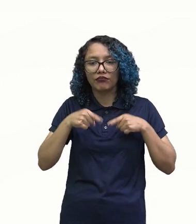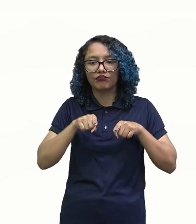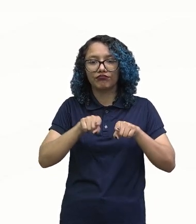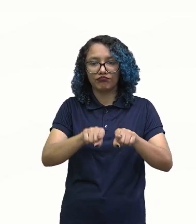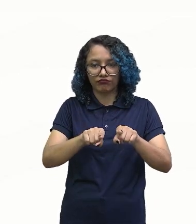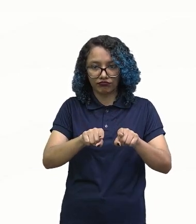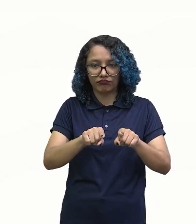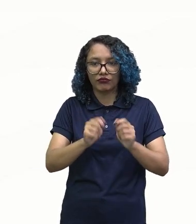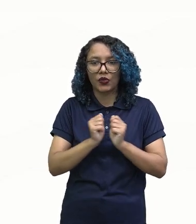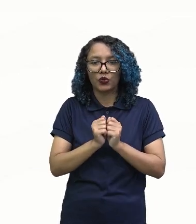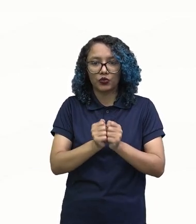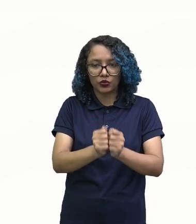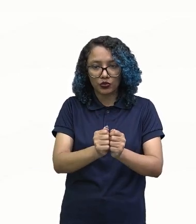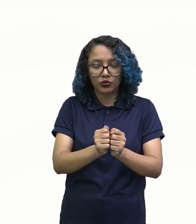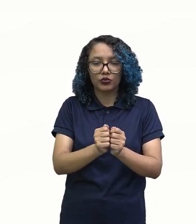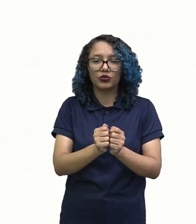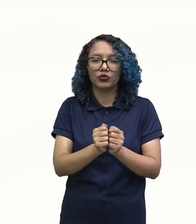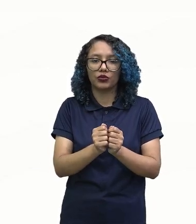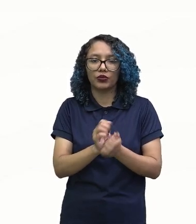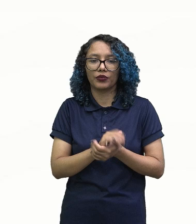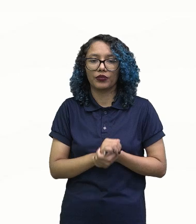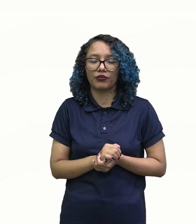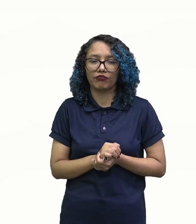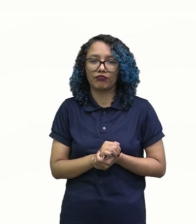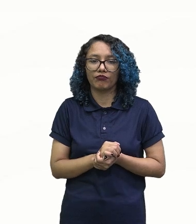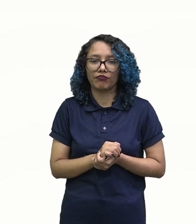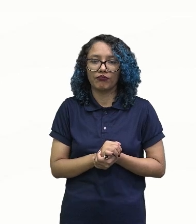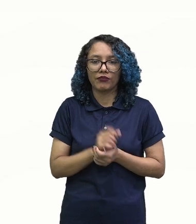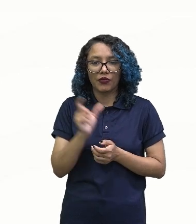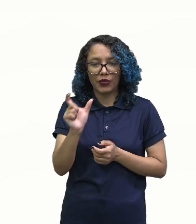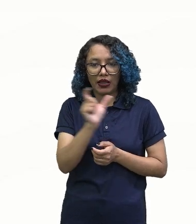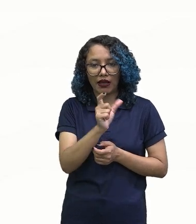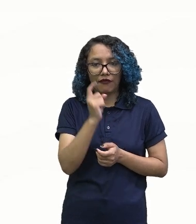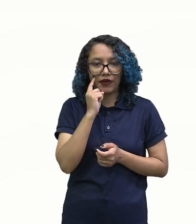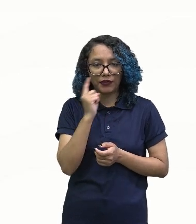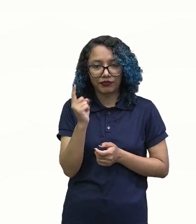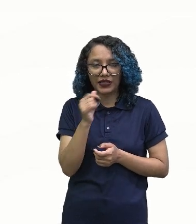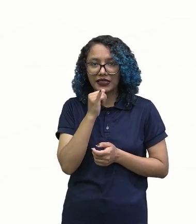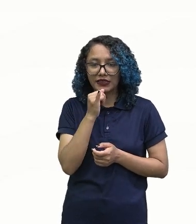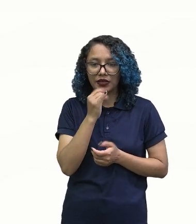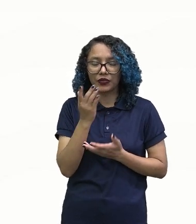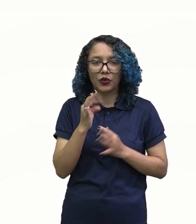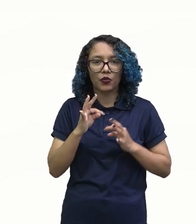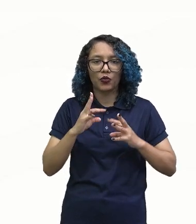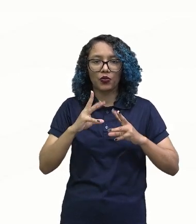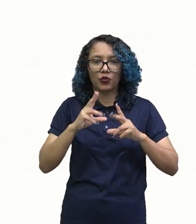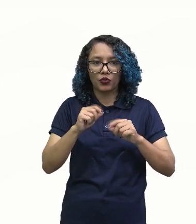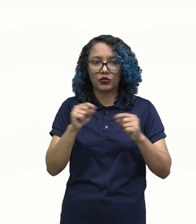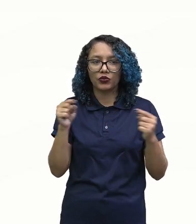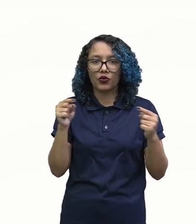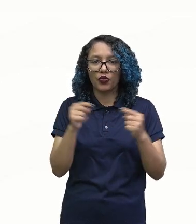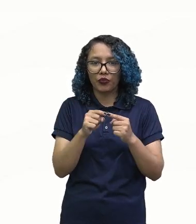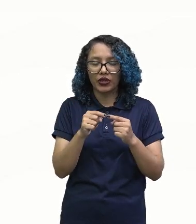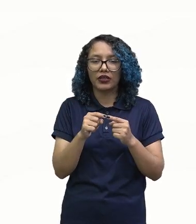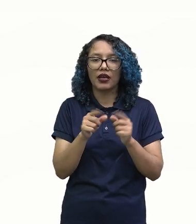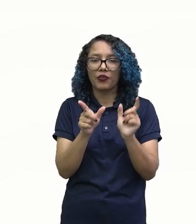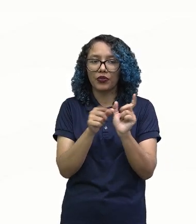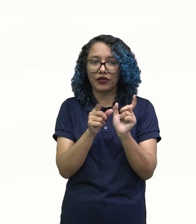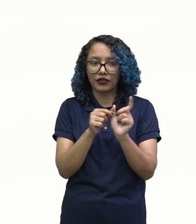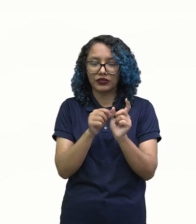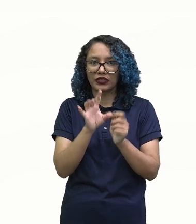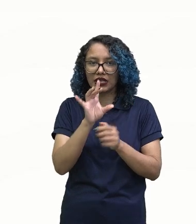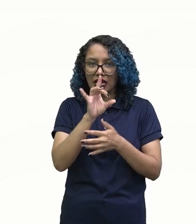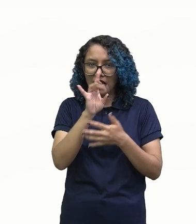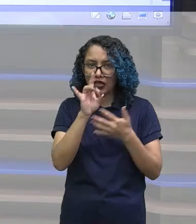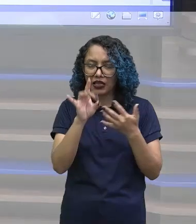companhia. Simpatia, sinfonia, certo? Então, todas essas palavras, elas são os prefixos e cada